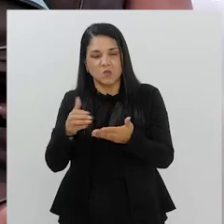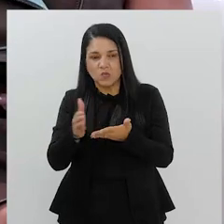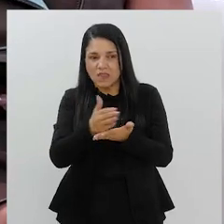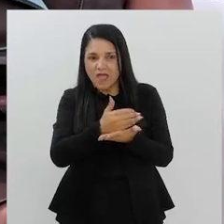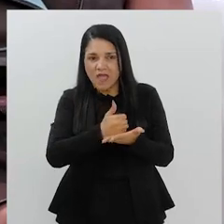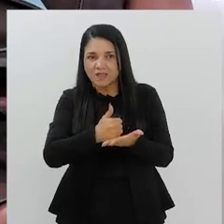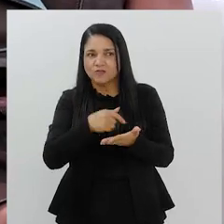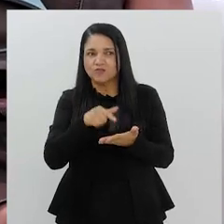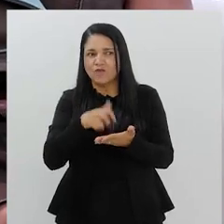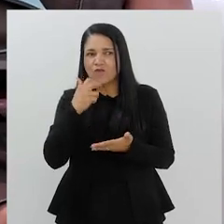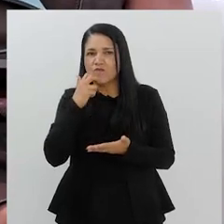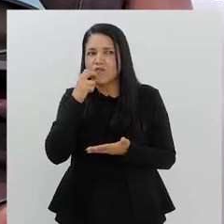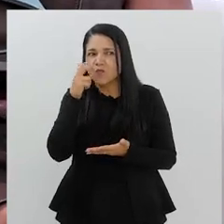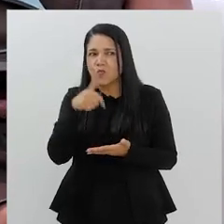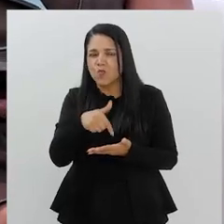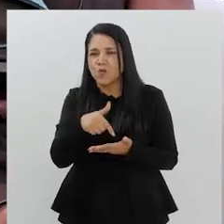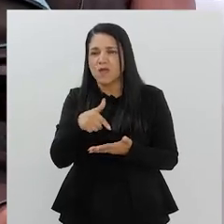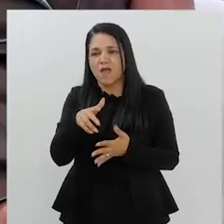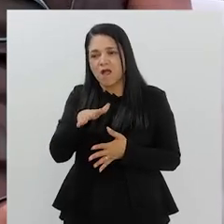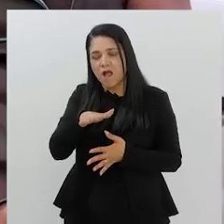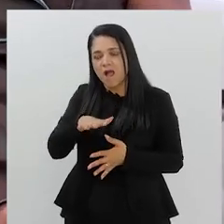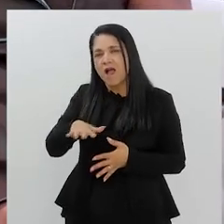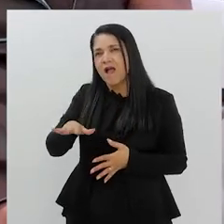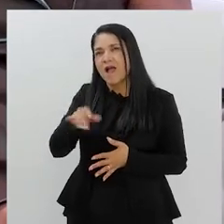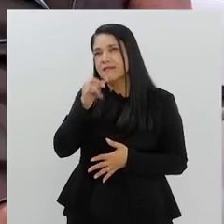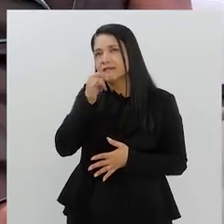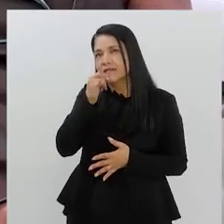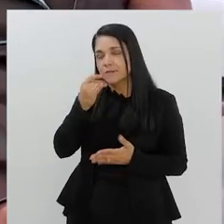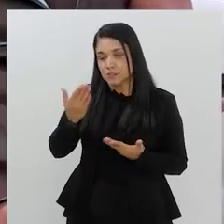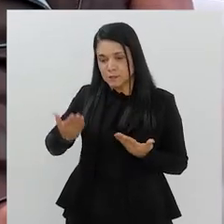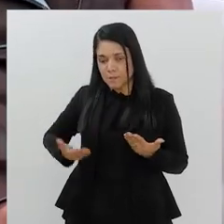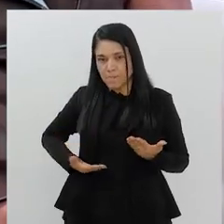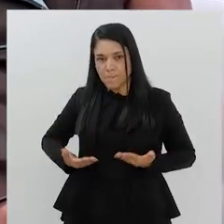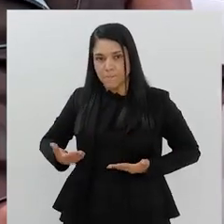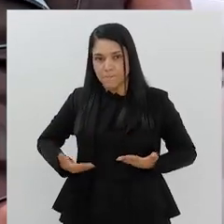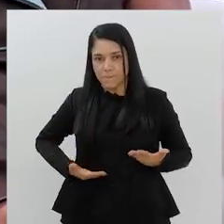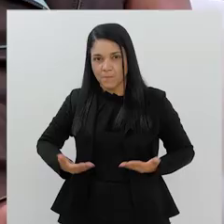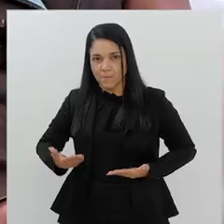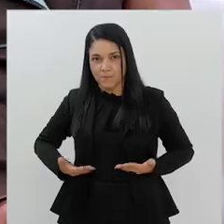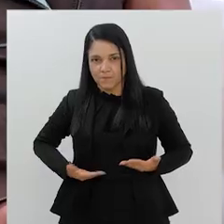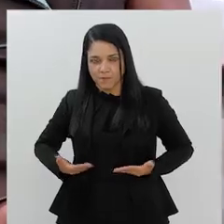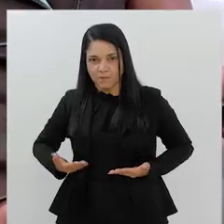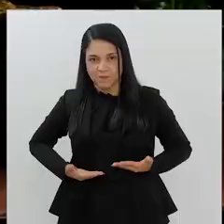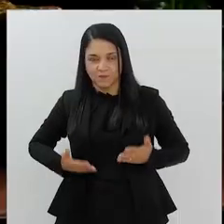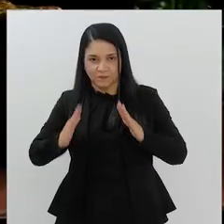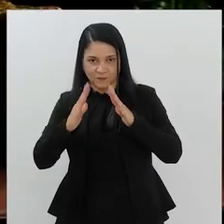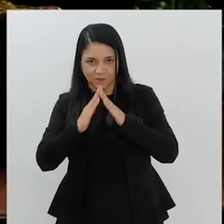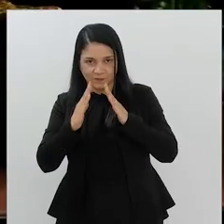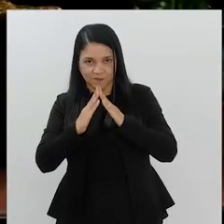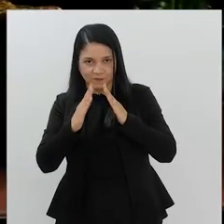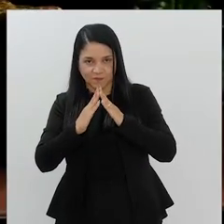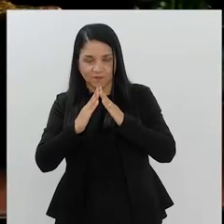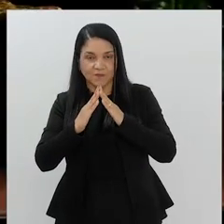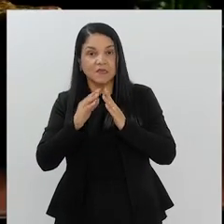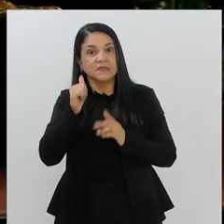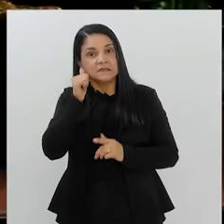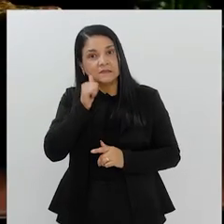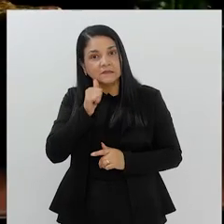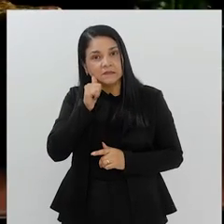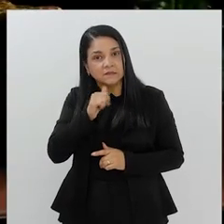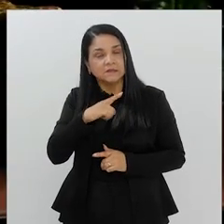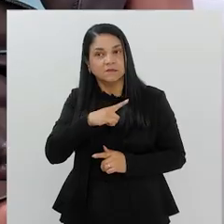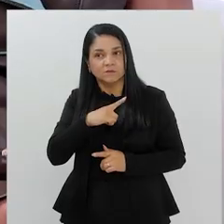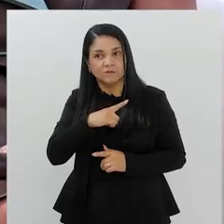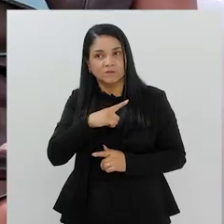tenho até que alguns dados mas eu acho que nem área de de Empregada quer dizer serviço doméstico né tem